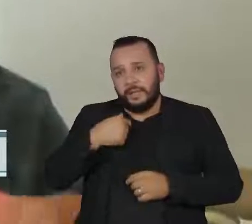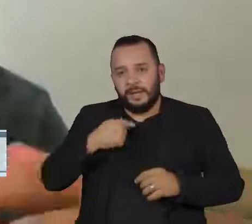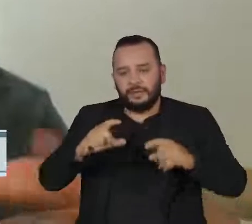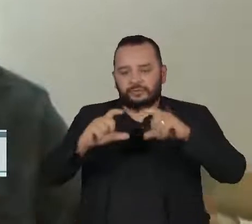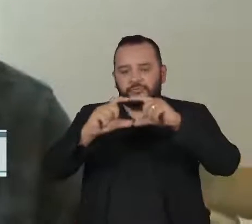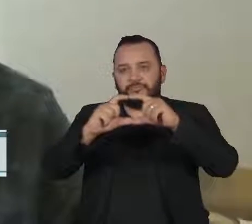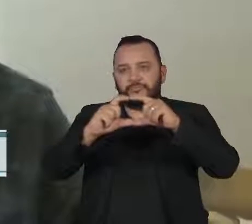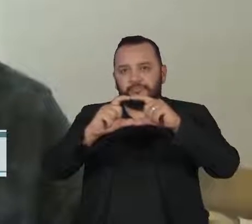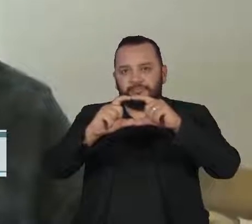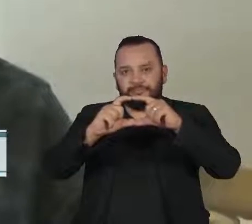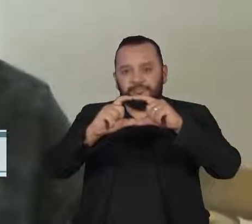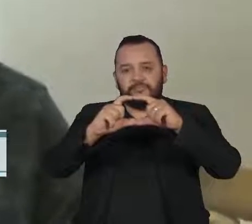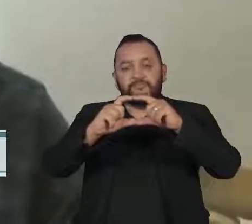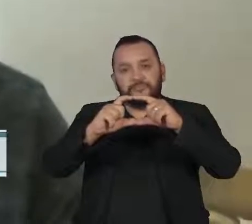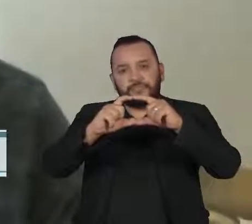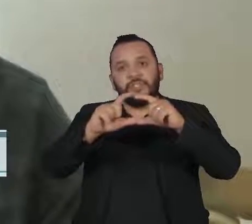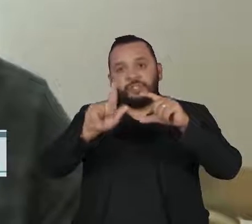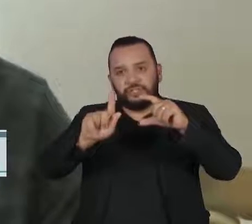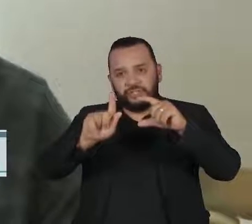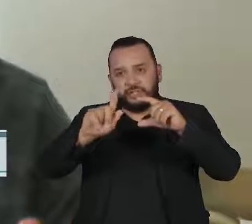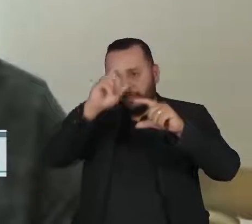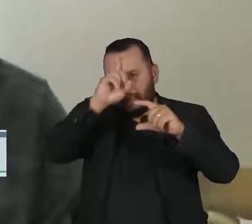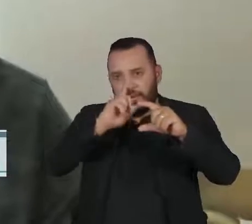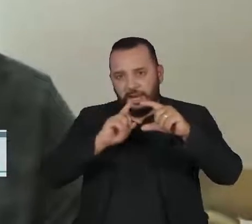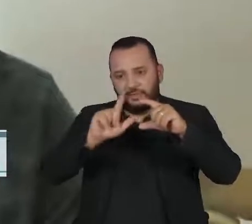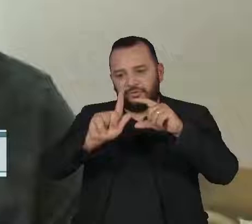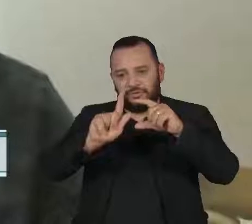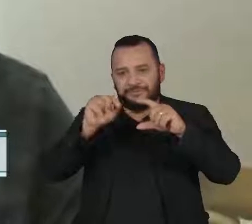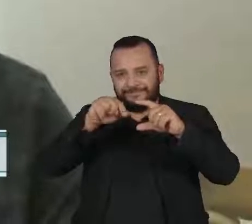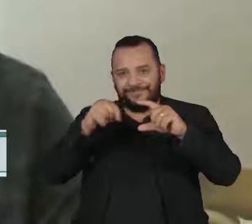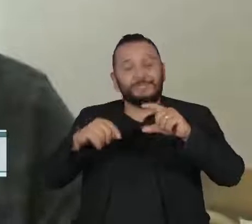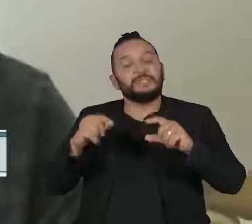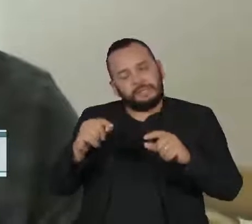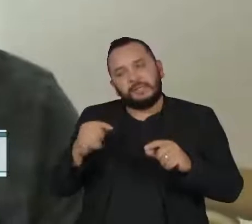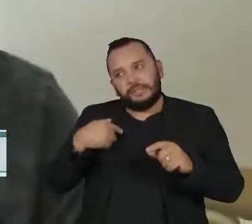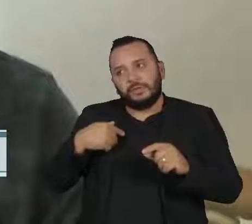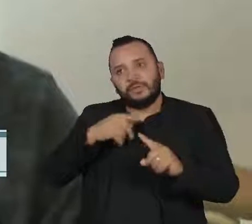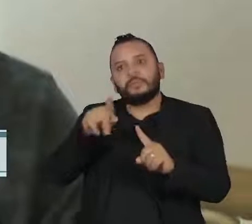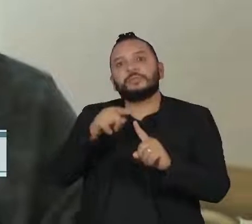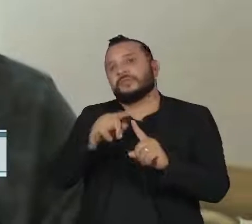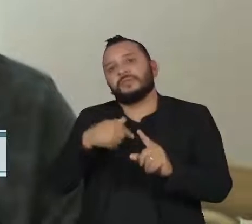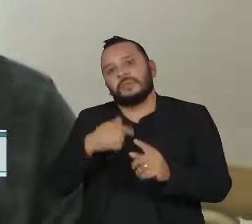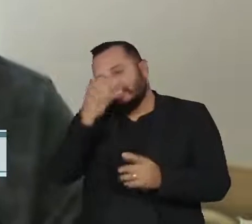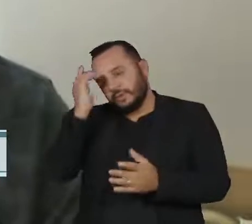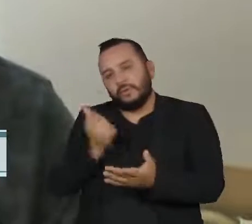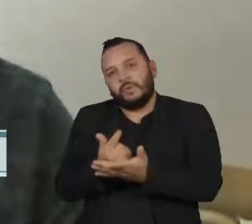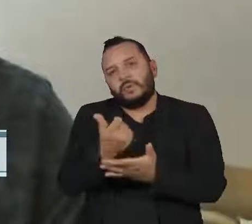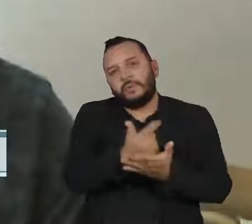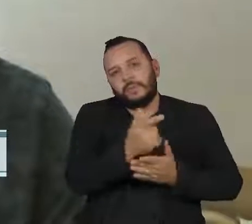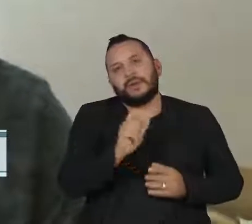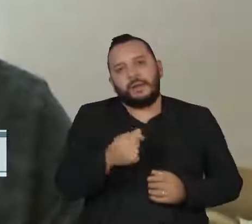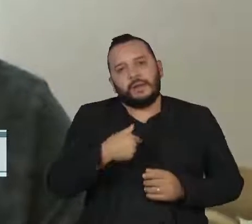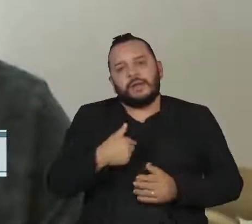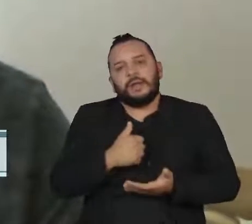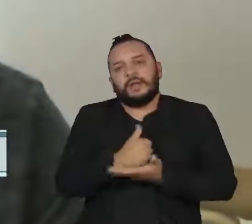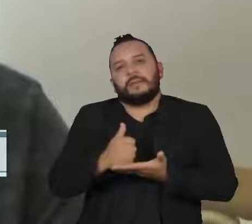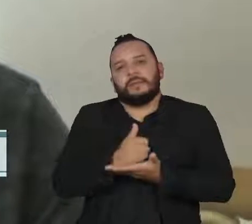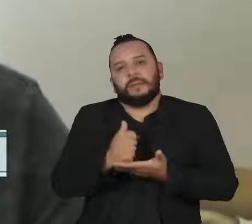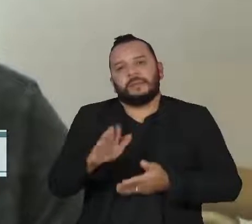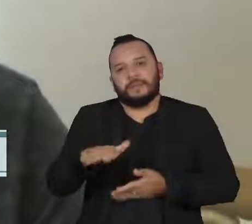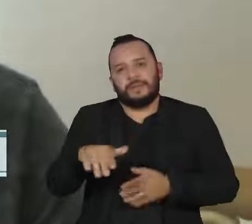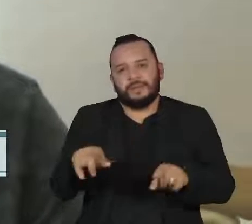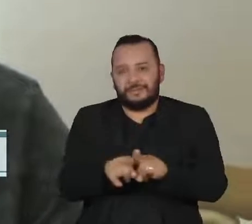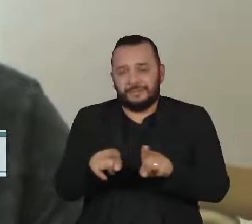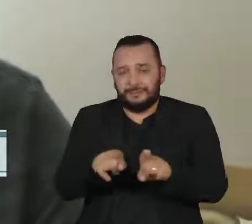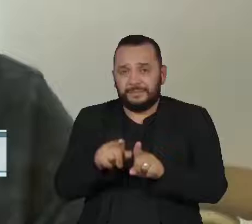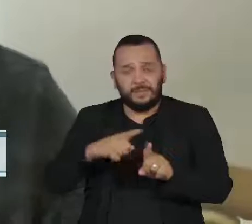essa, garantir acesso das pessoas a medicamentos mais baratos. A segunda é garantir sistemas de